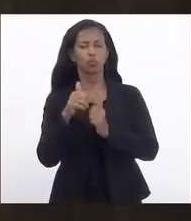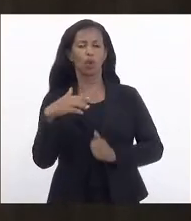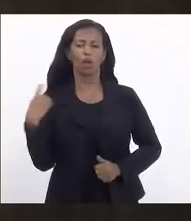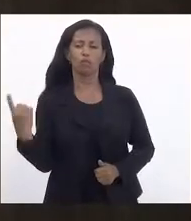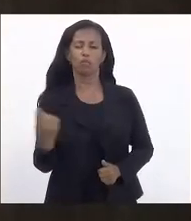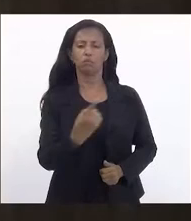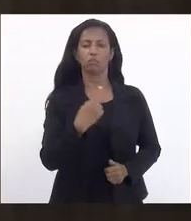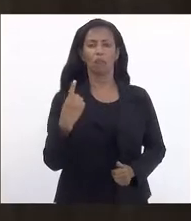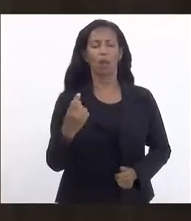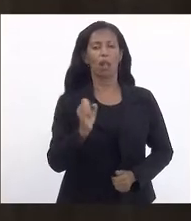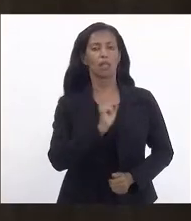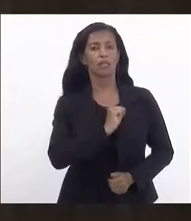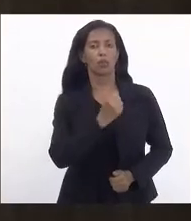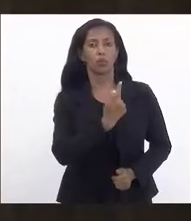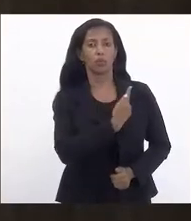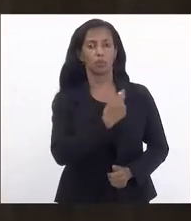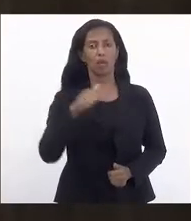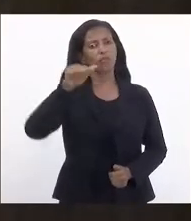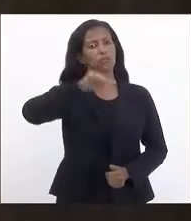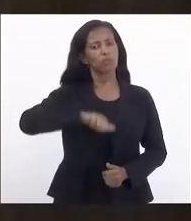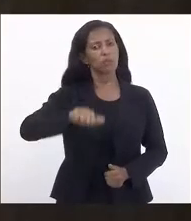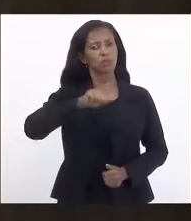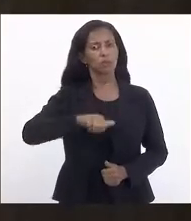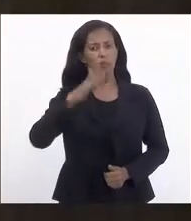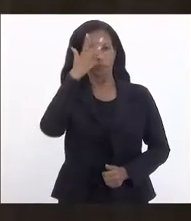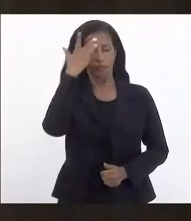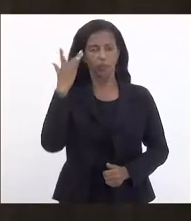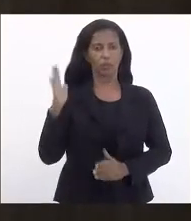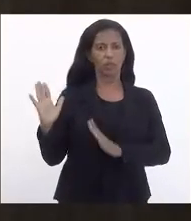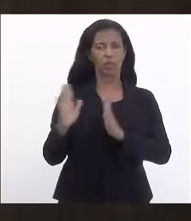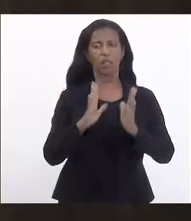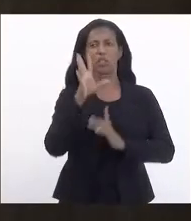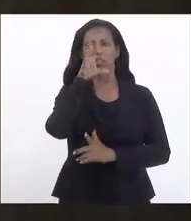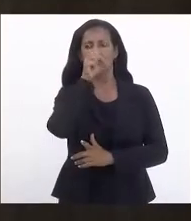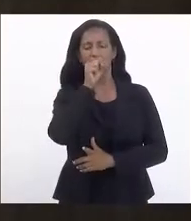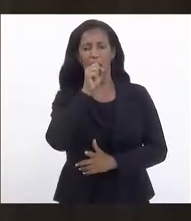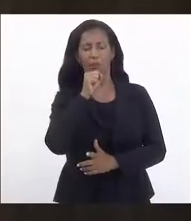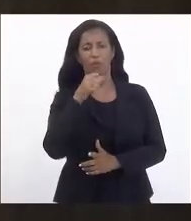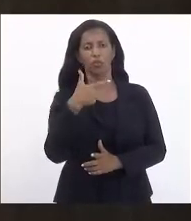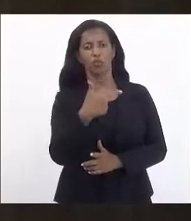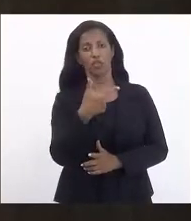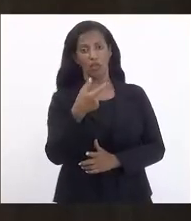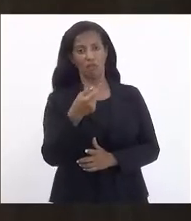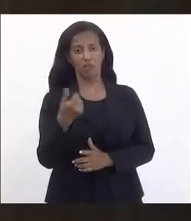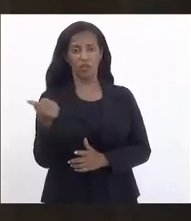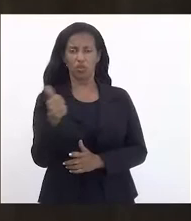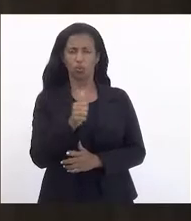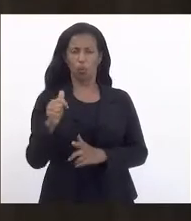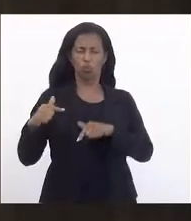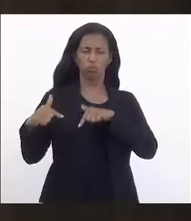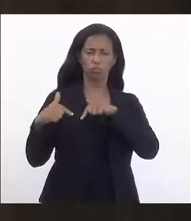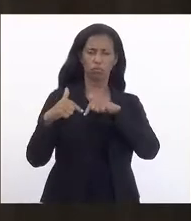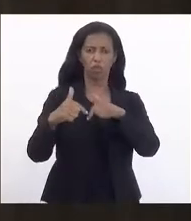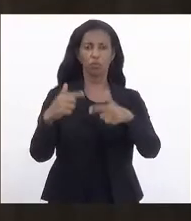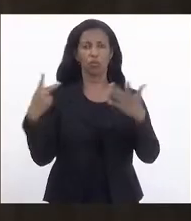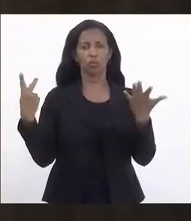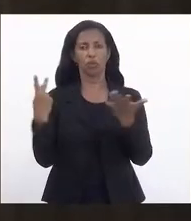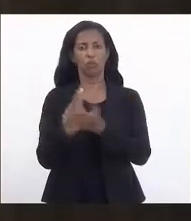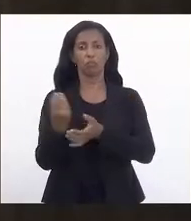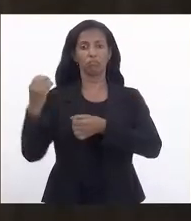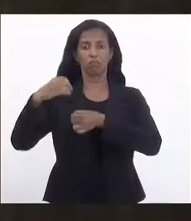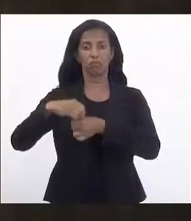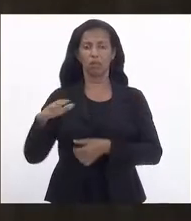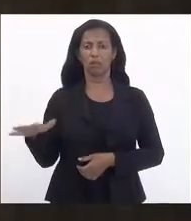em São Gonçalo e associação de moradores desde sábado 20 do 11 as ações policiais na comunidade